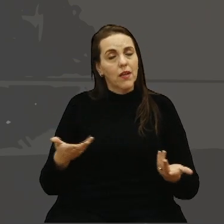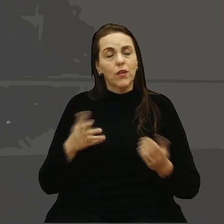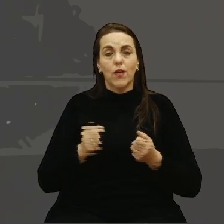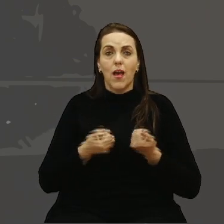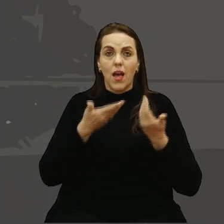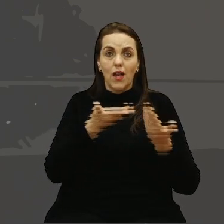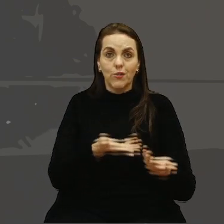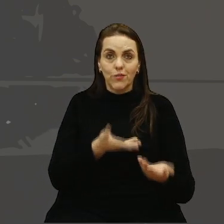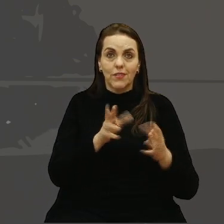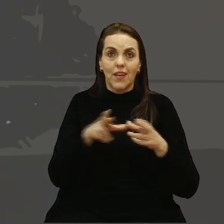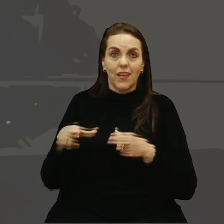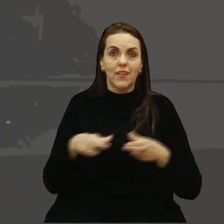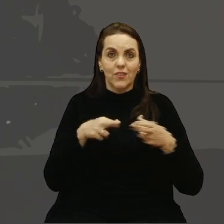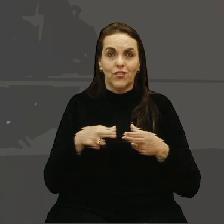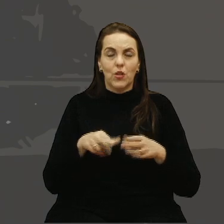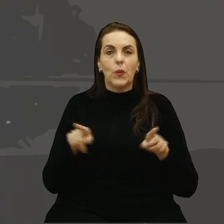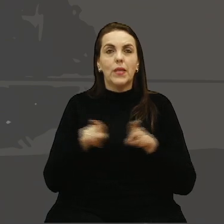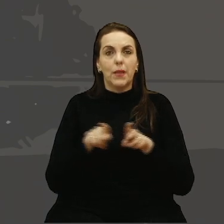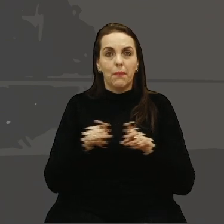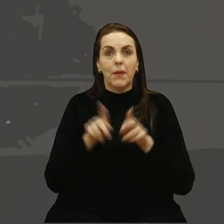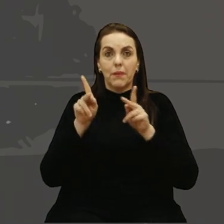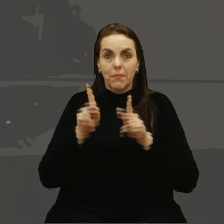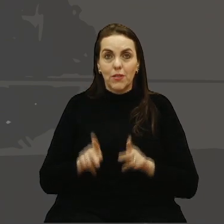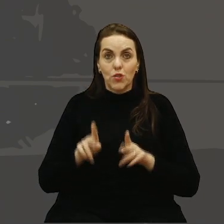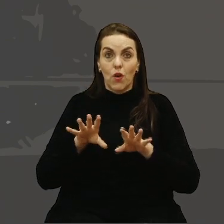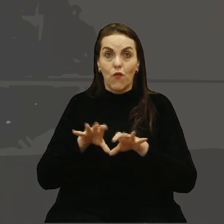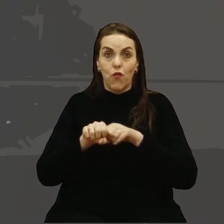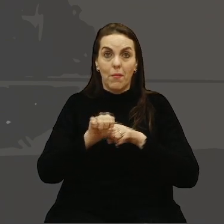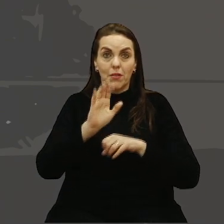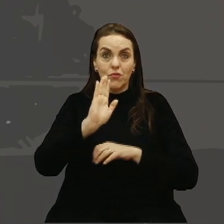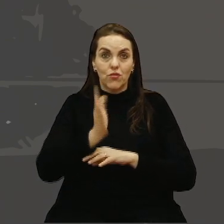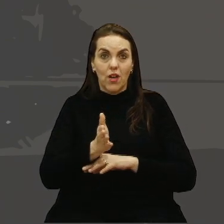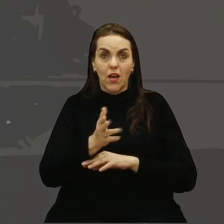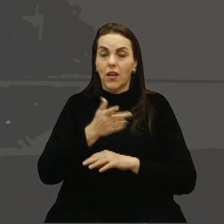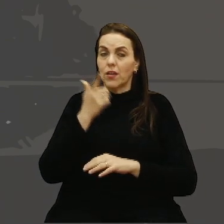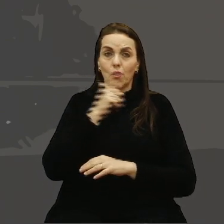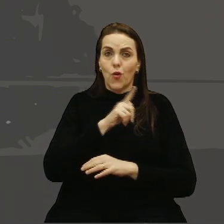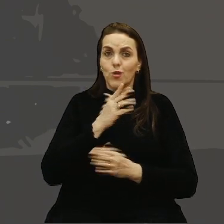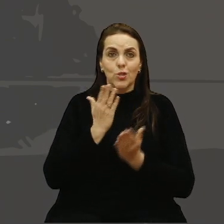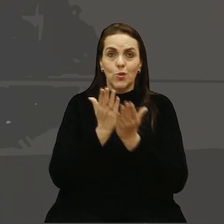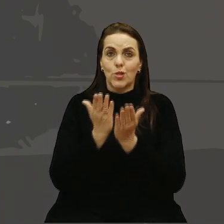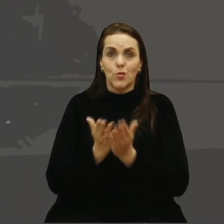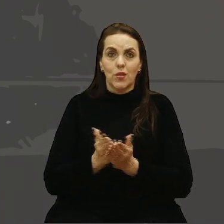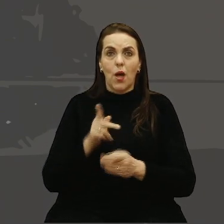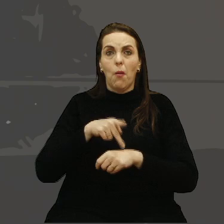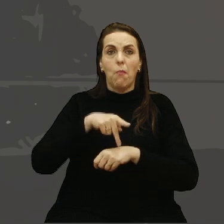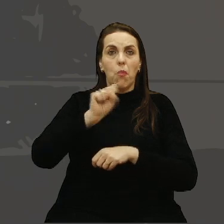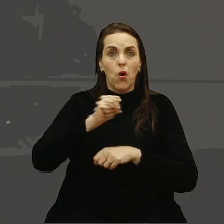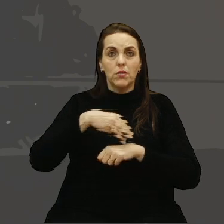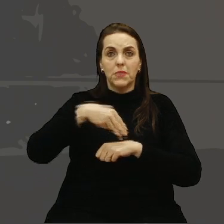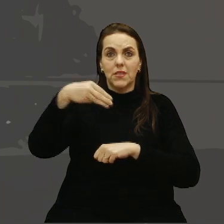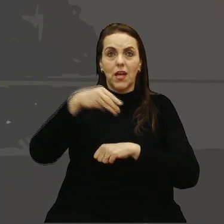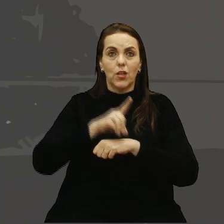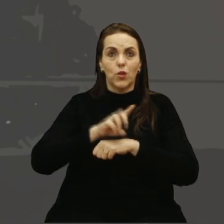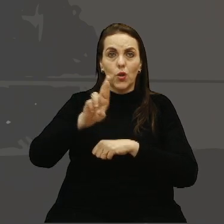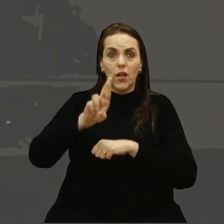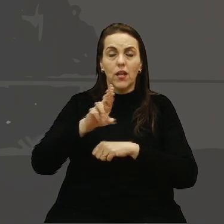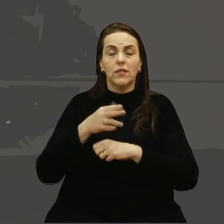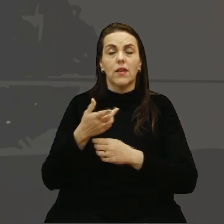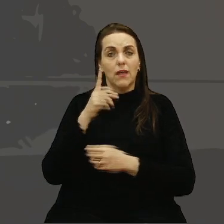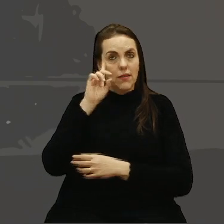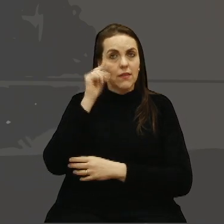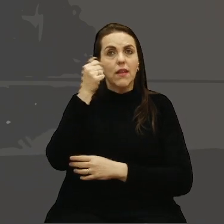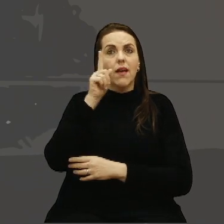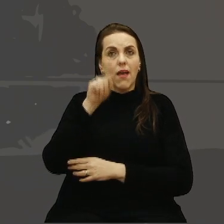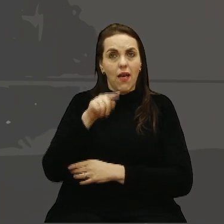região. Outra questão também são as pessoas que acabam se formando e não continuam os estudos com pós-graduação, mestrado, doutorado. A ideia é já